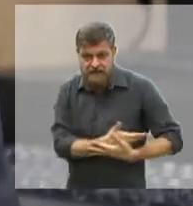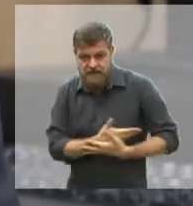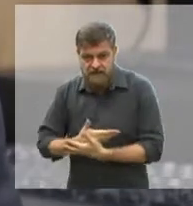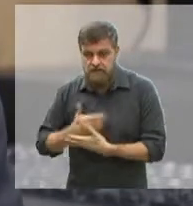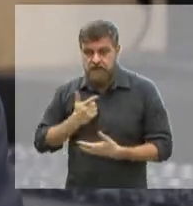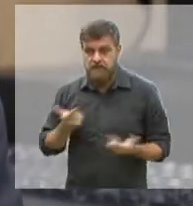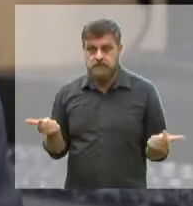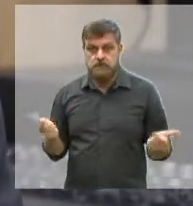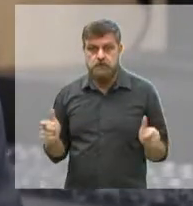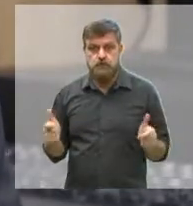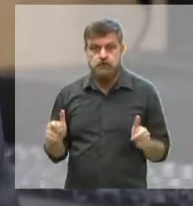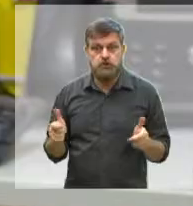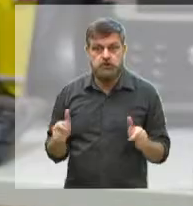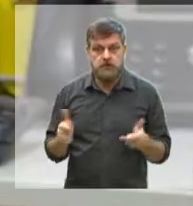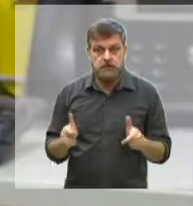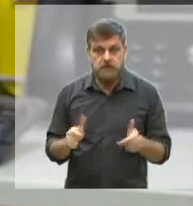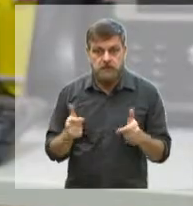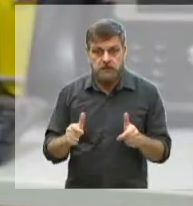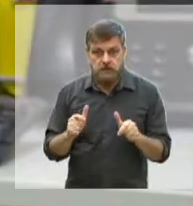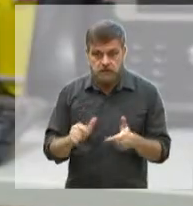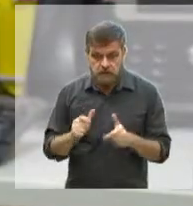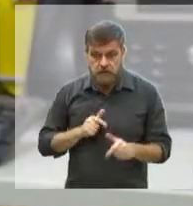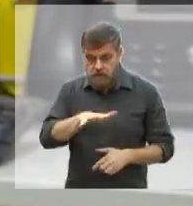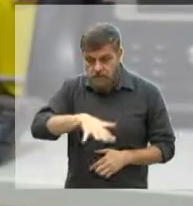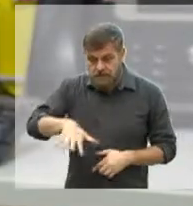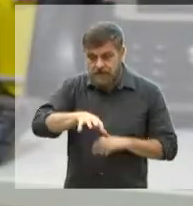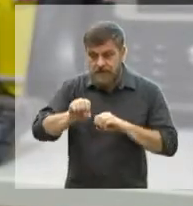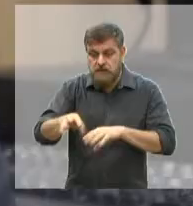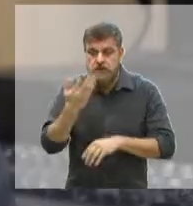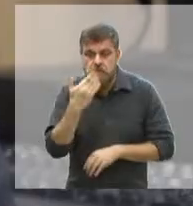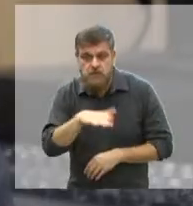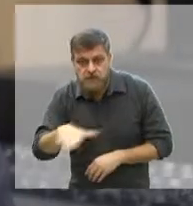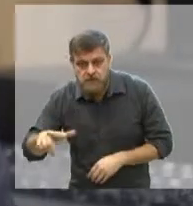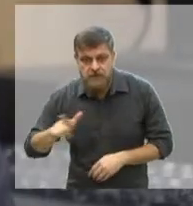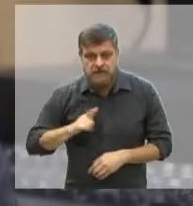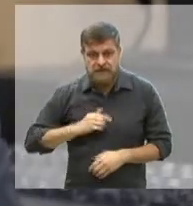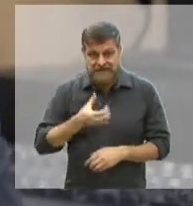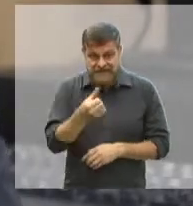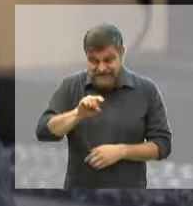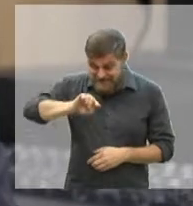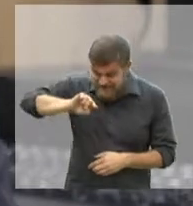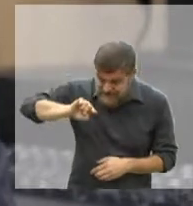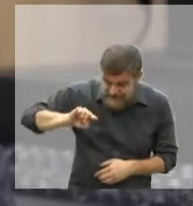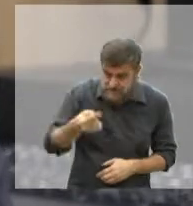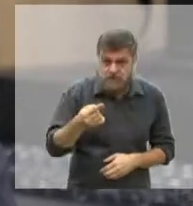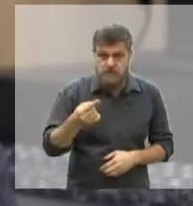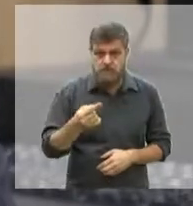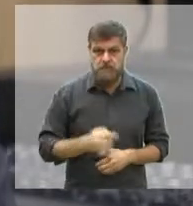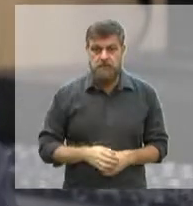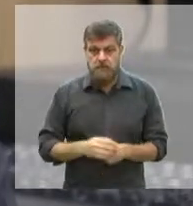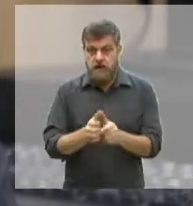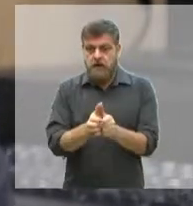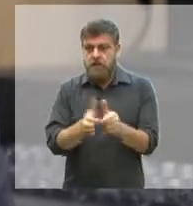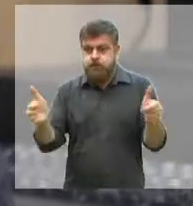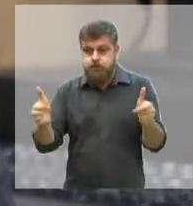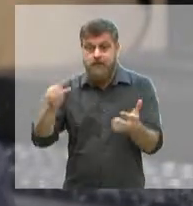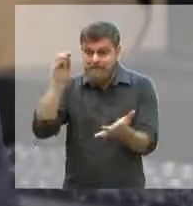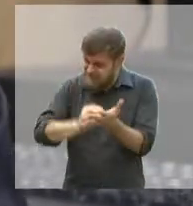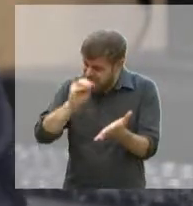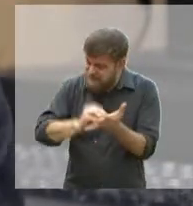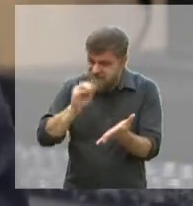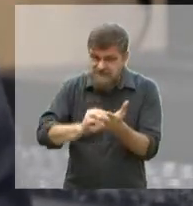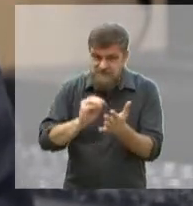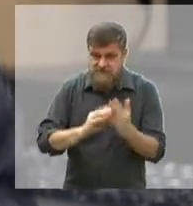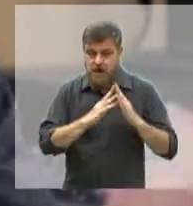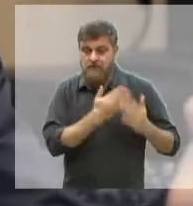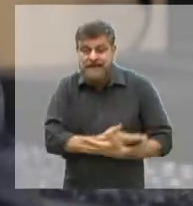inclusive a redução de algumas vagas de educação infantil, né? Sendo que o déficit de 6 mil vagas não diminuiu, o déficit só aumentou inclusive.